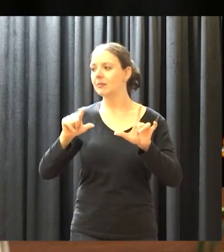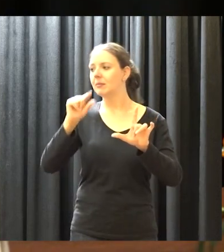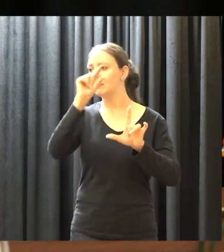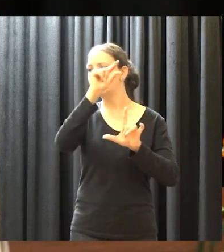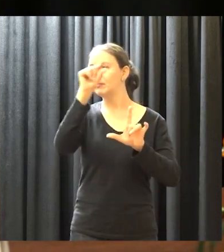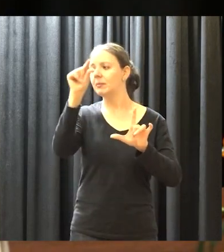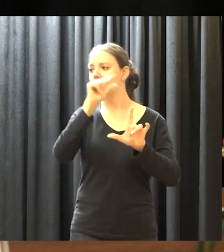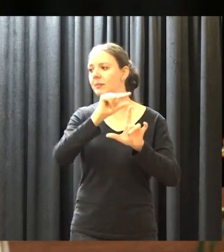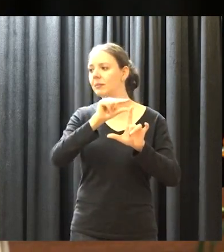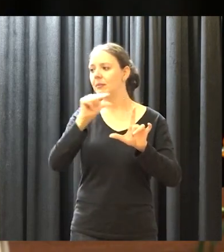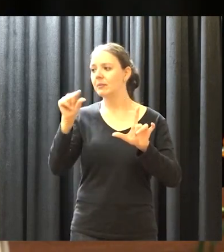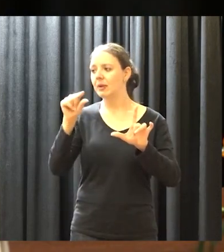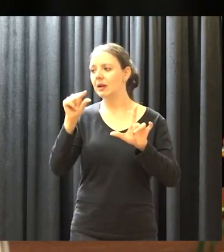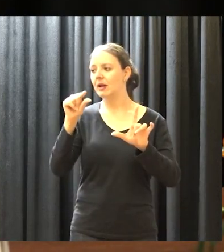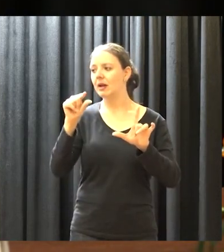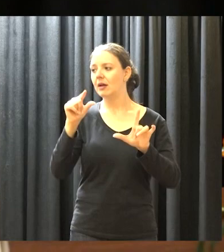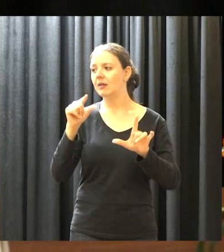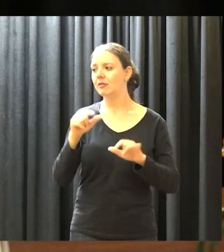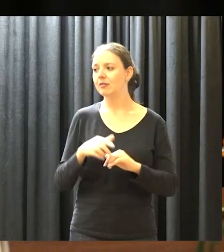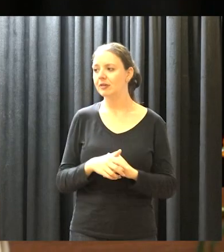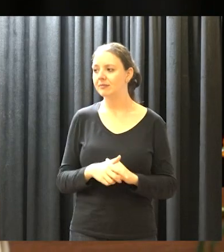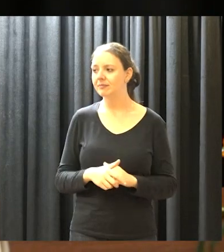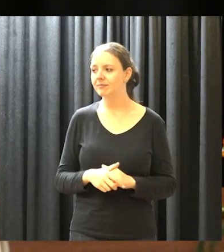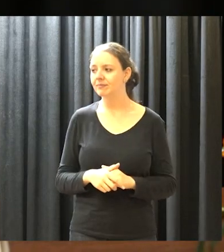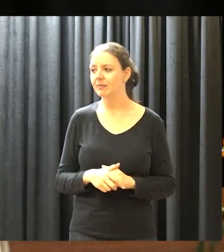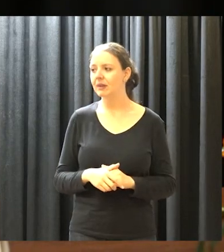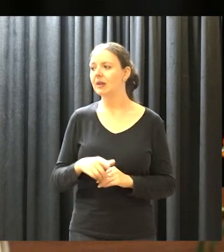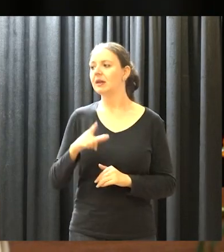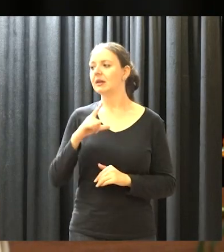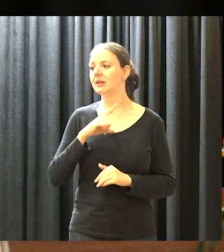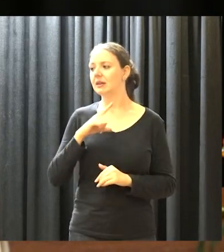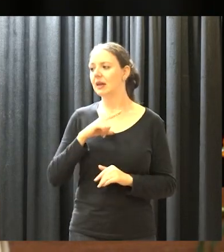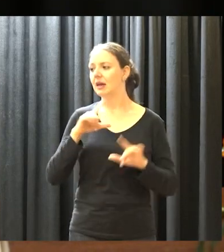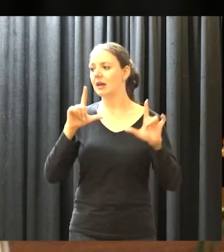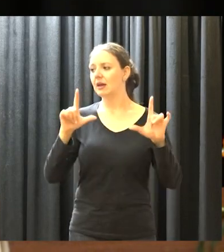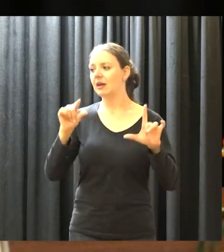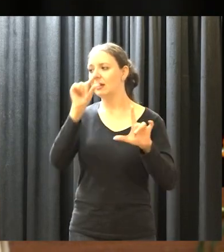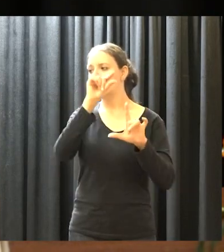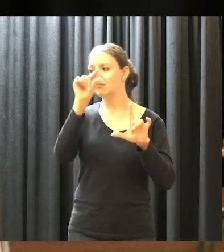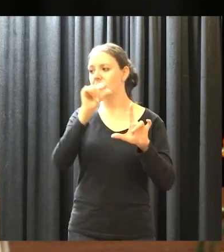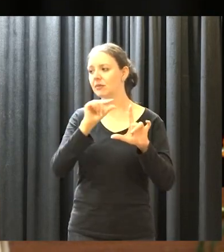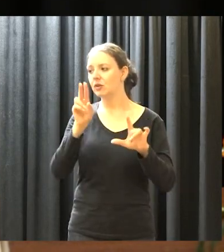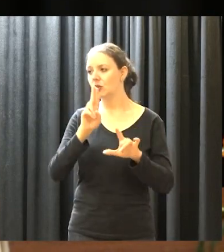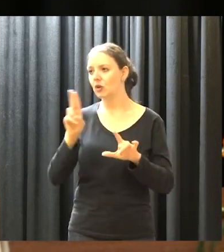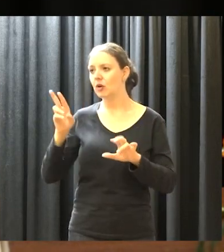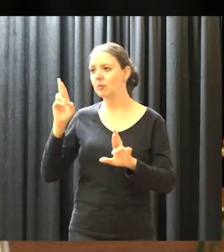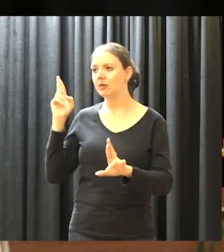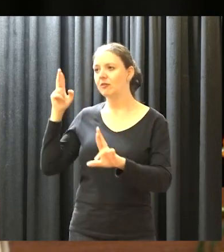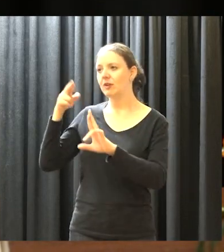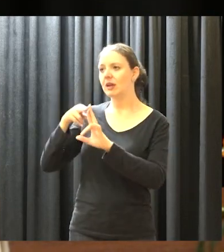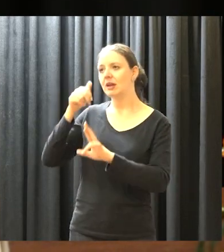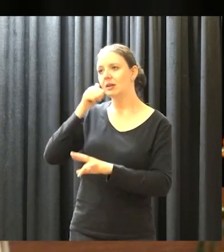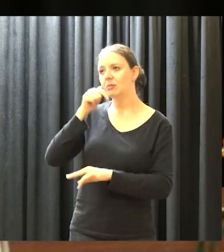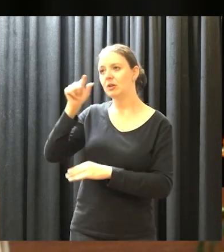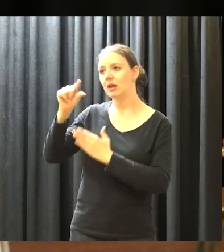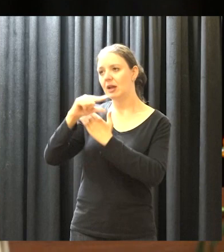queridíssima Anaí Guedes, que aqui está, é referência para esse termo. A tese dela está citada lá no final, onde ela faz a